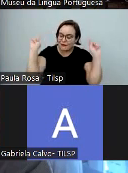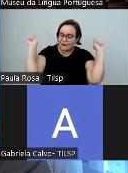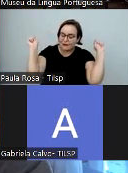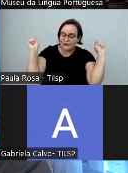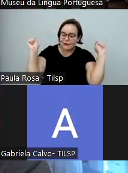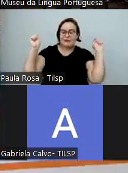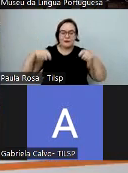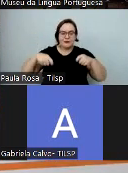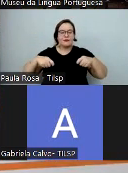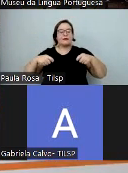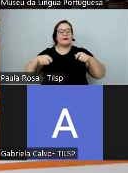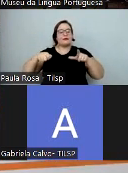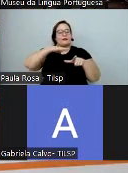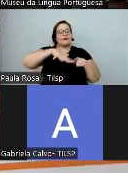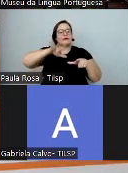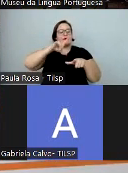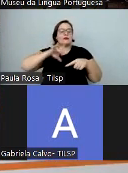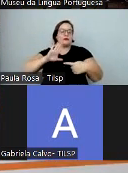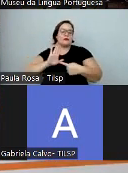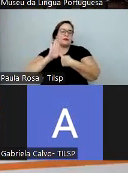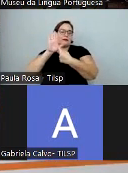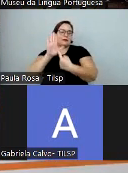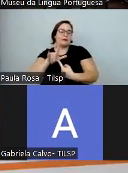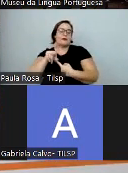uma das nossas exposições